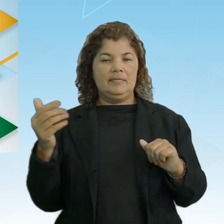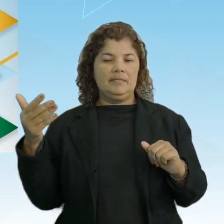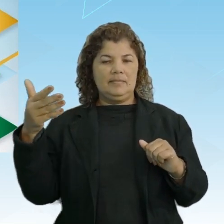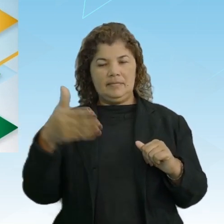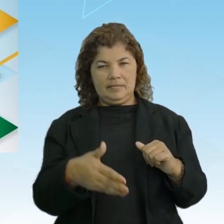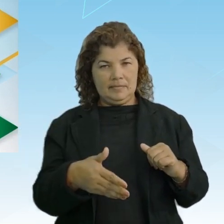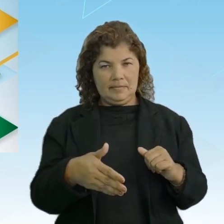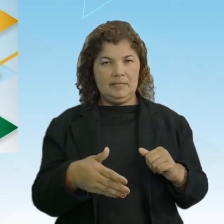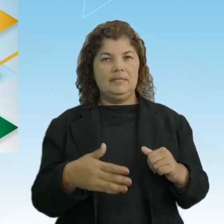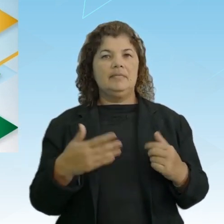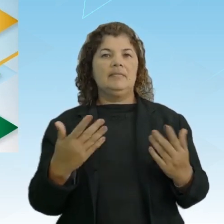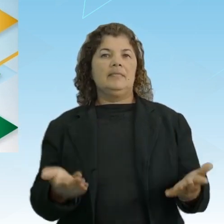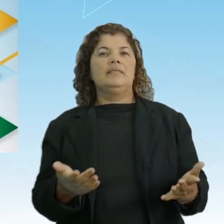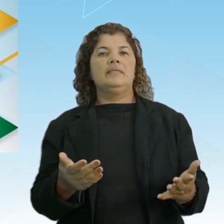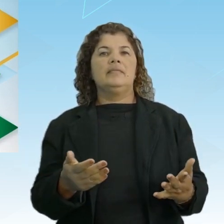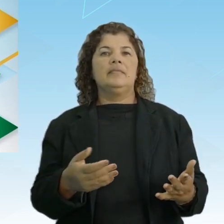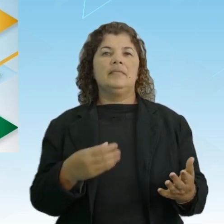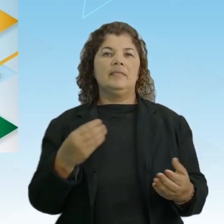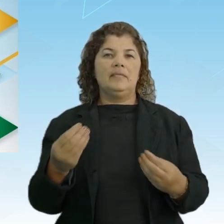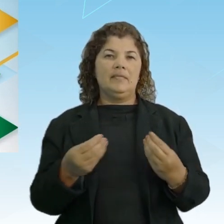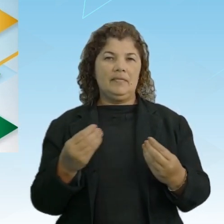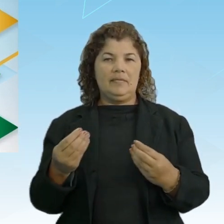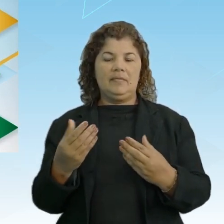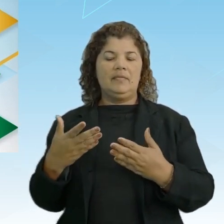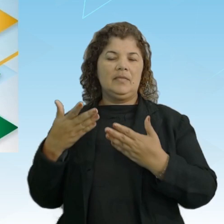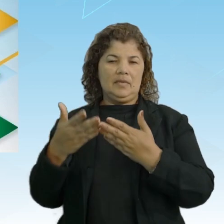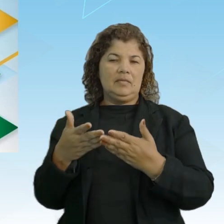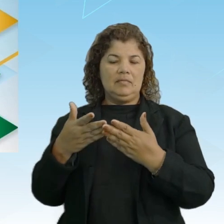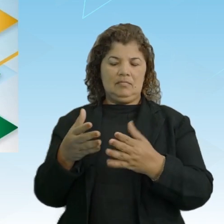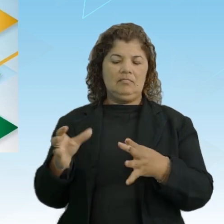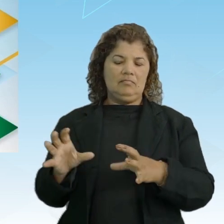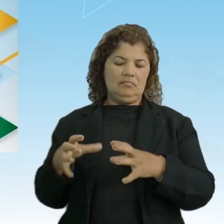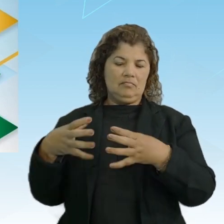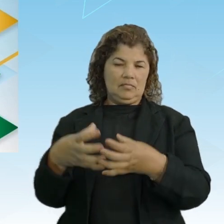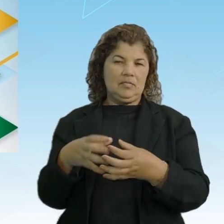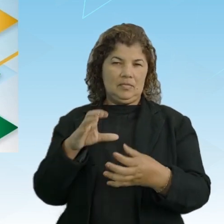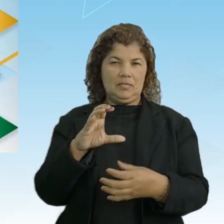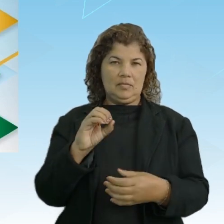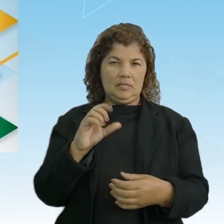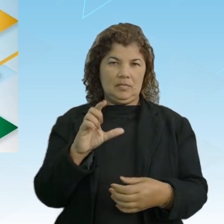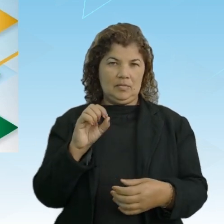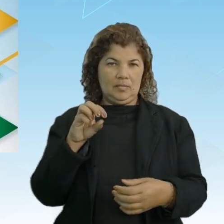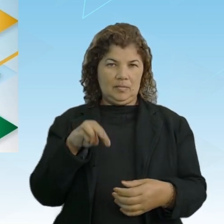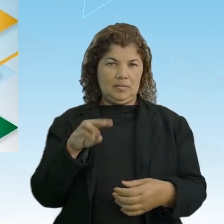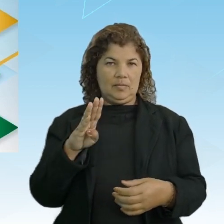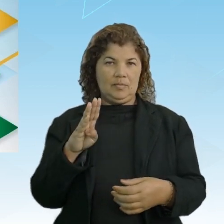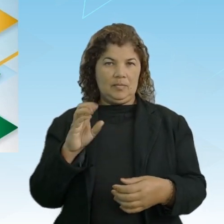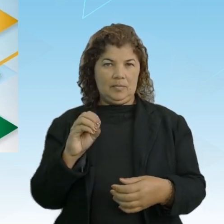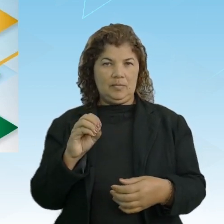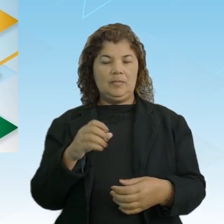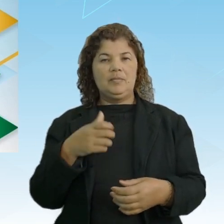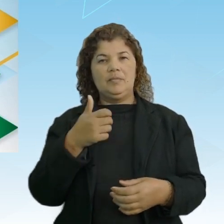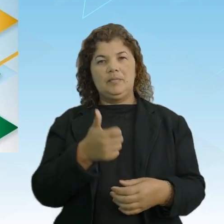chegada da expedição de Cristóvão Colombo na América em